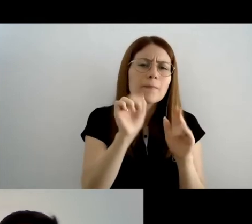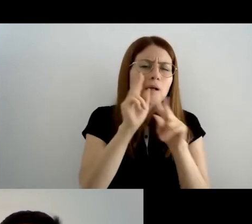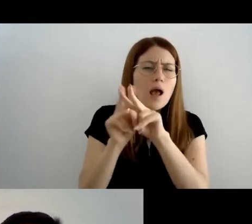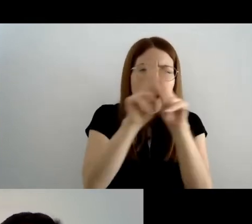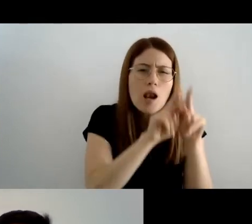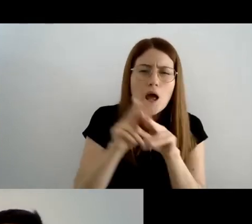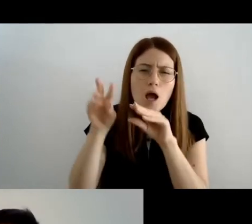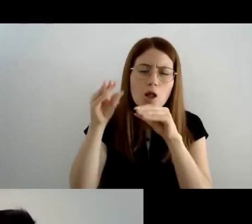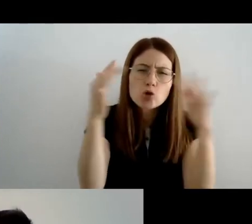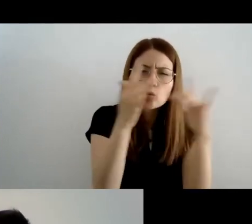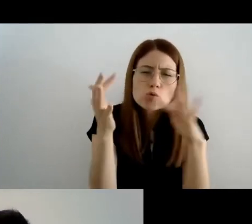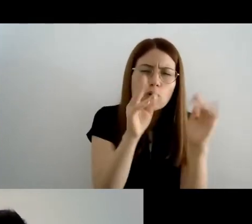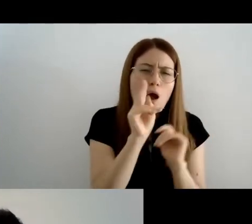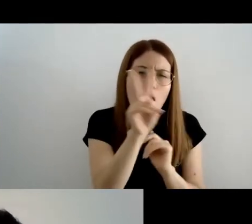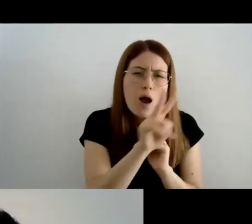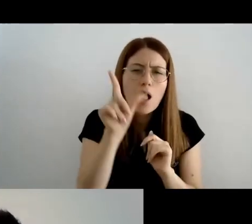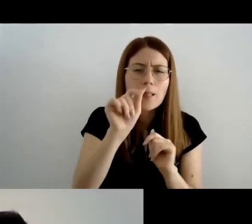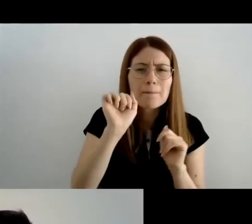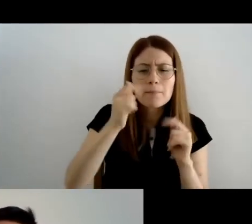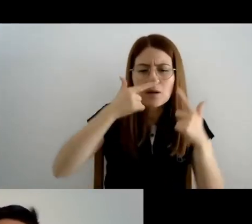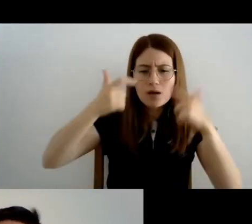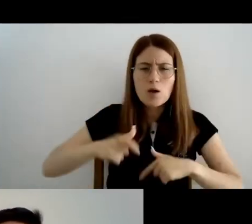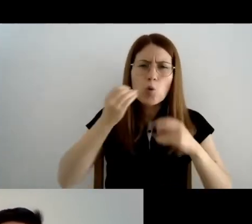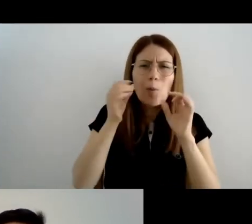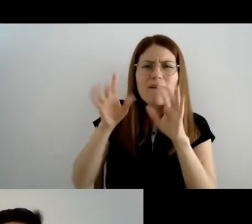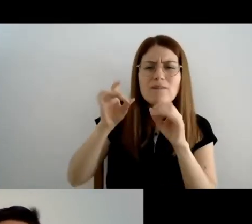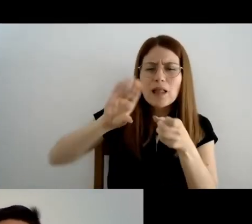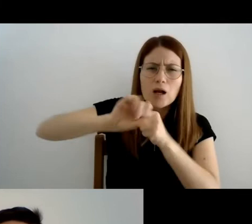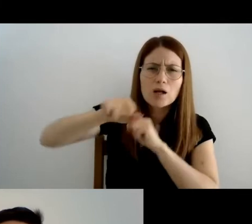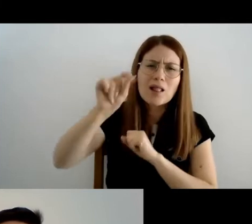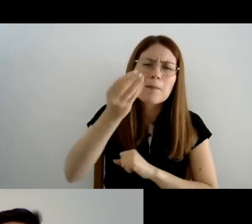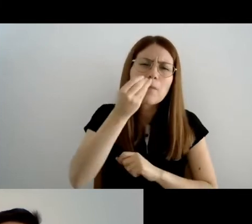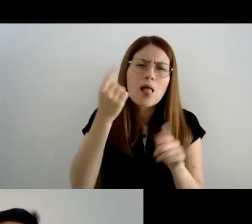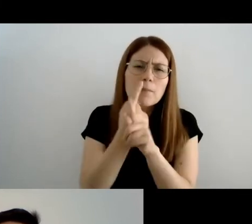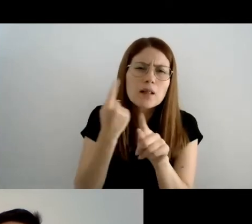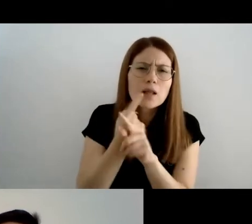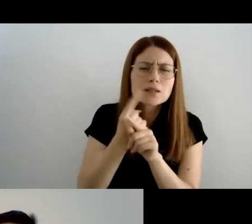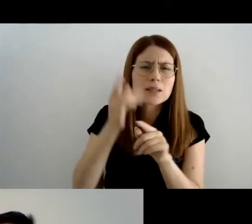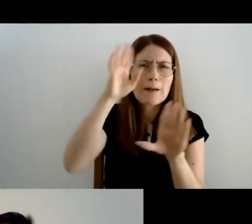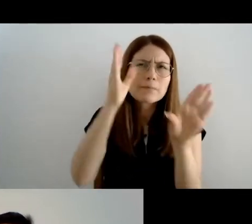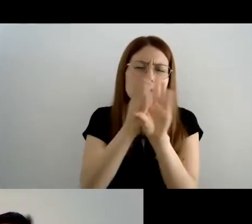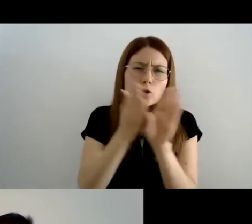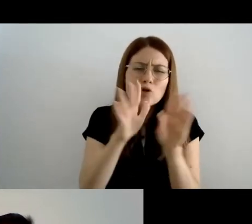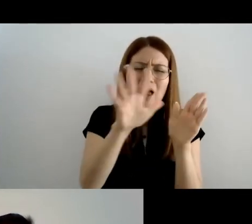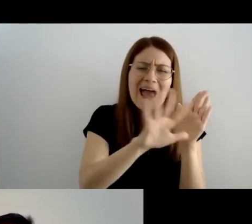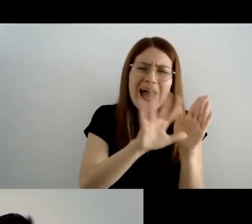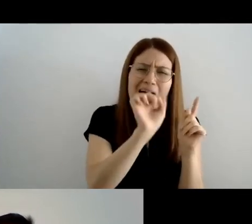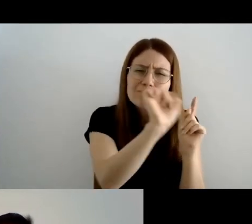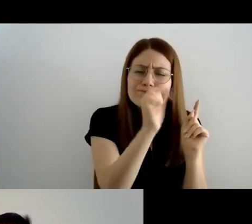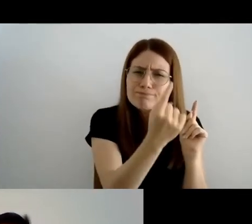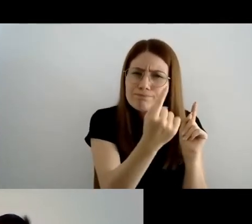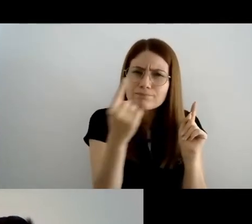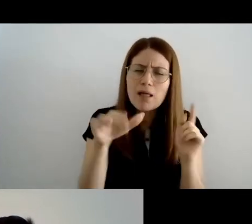jogo, da fisiologia, da biomecânica, da prevenção de lesões, da nutrição, da psicologia. Há um conjunto de áreas que contribuem para aquilo que